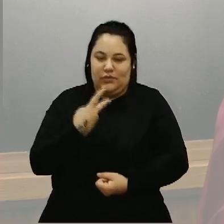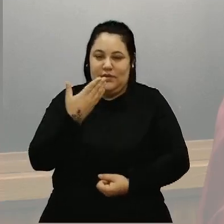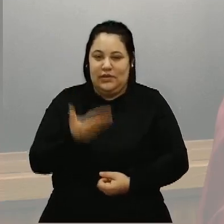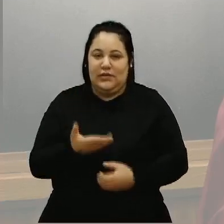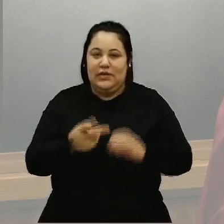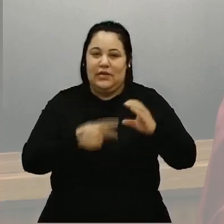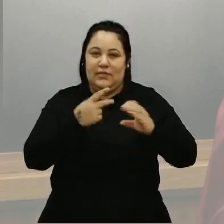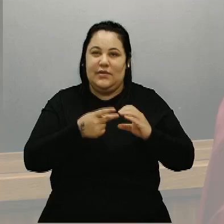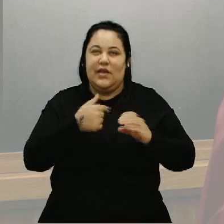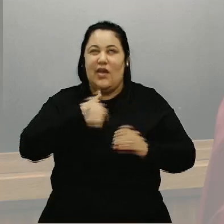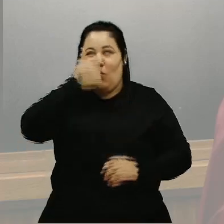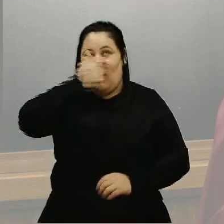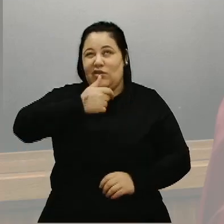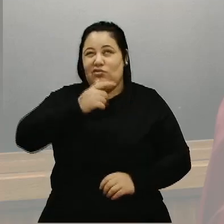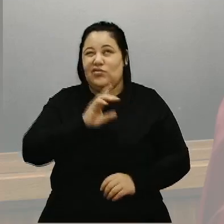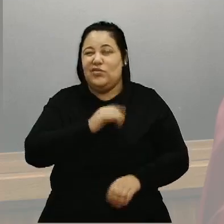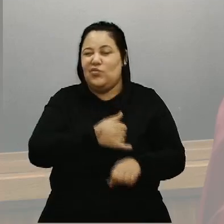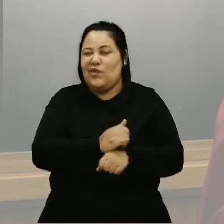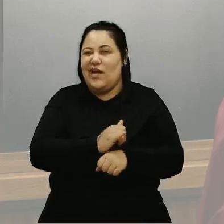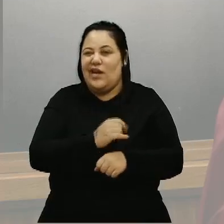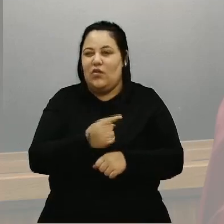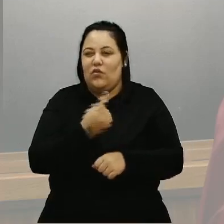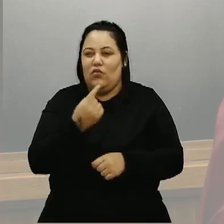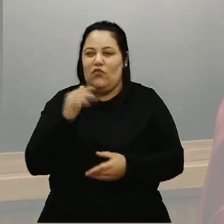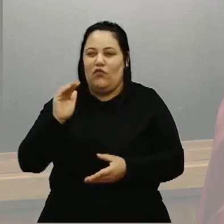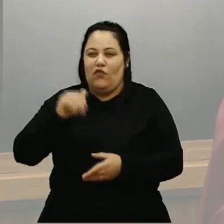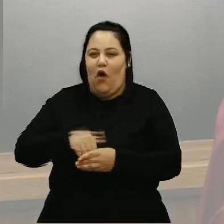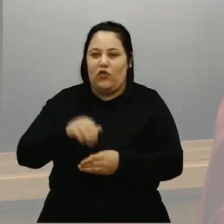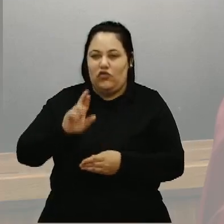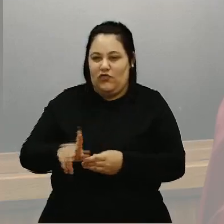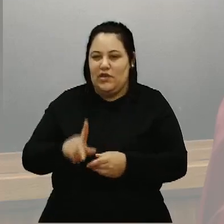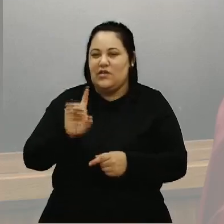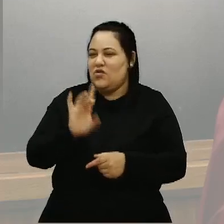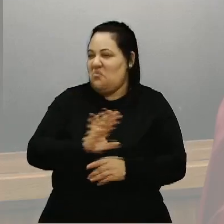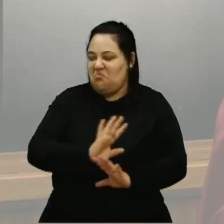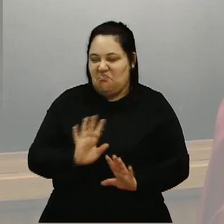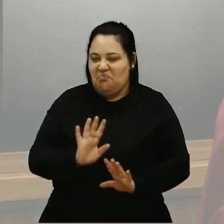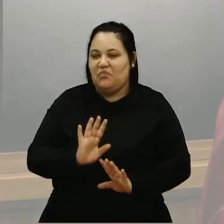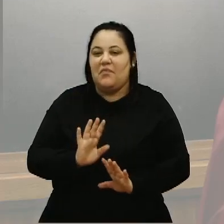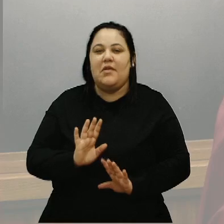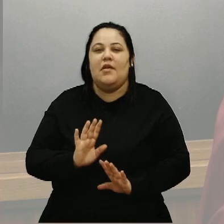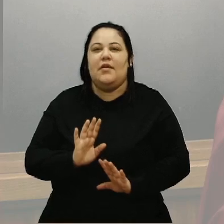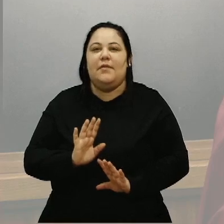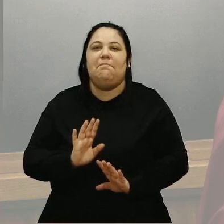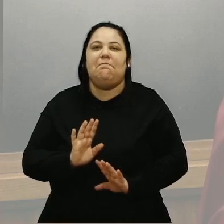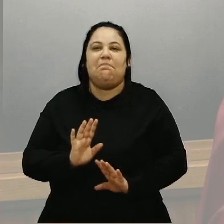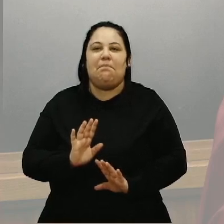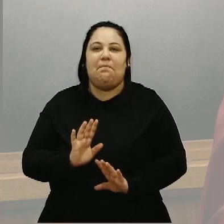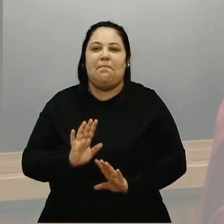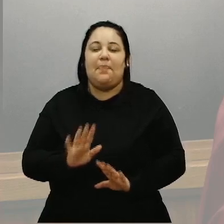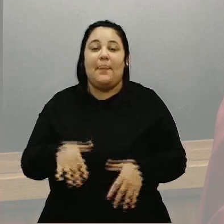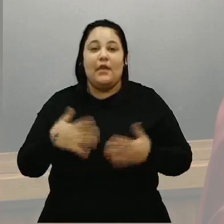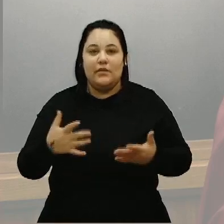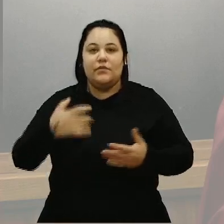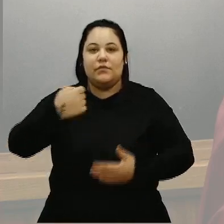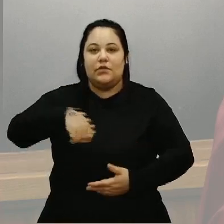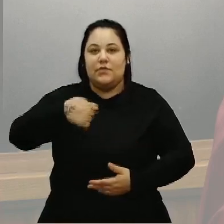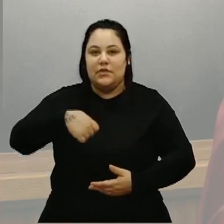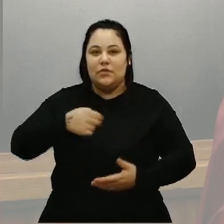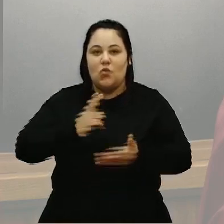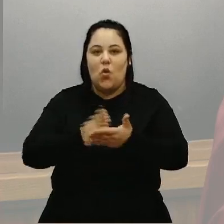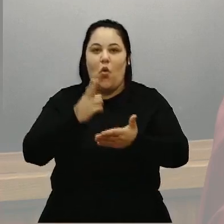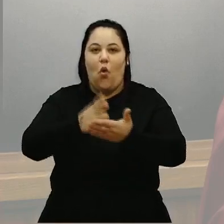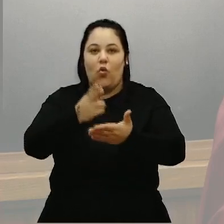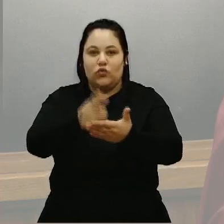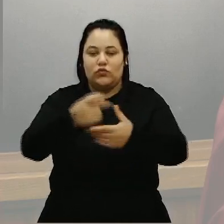que, se eu não me engano, foi 1 voto a diferença, né? Então, nós precisamos continuar